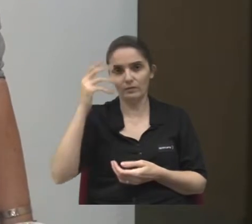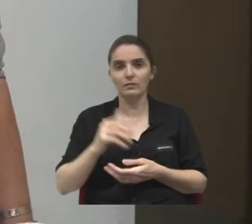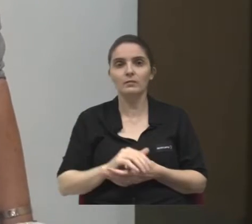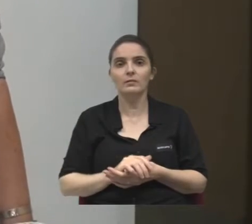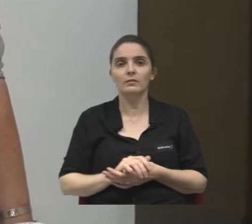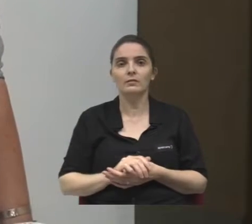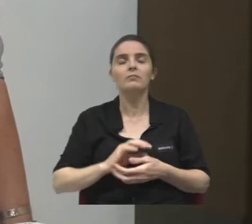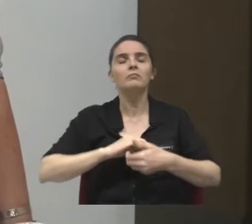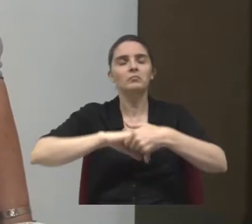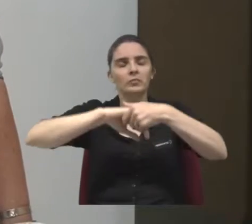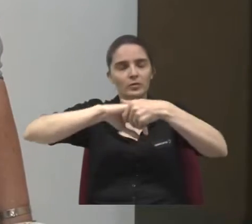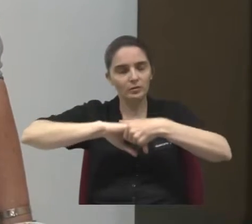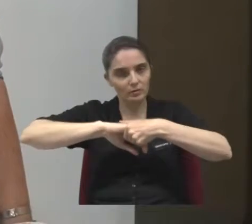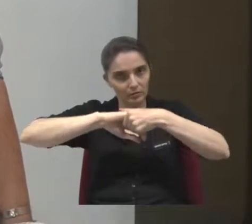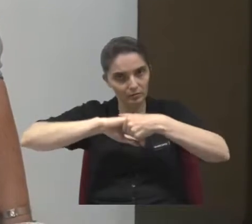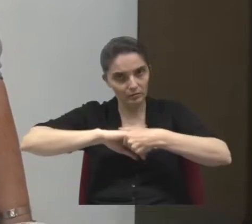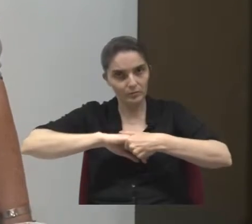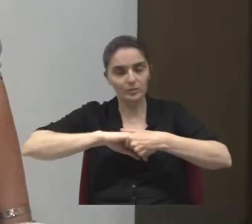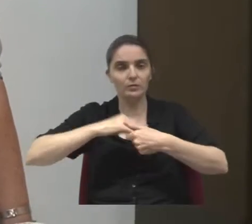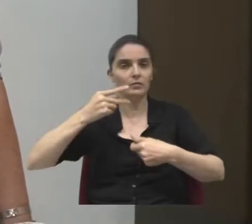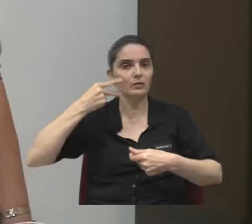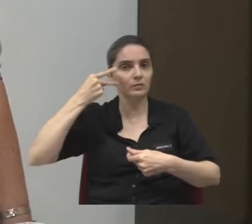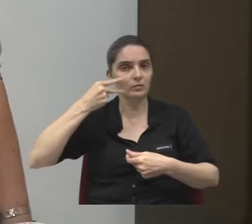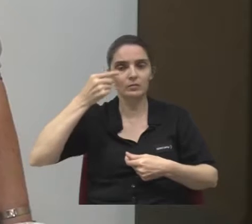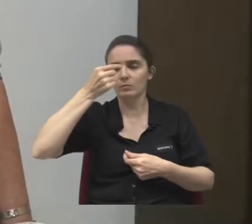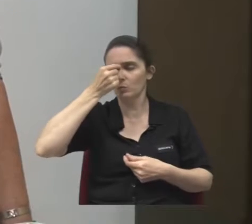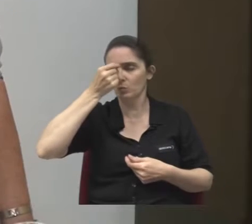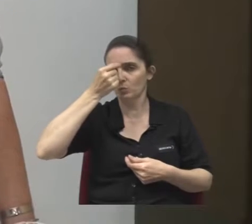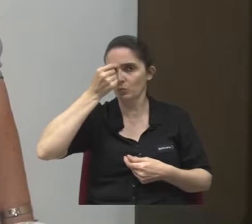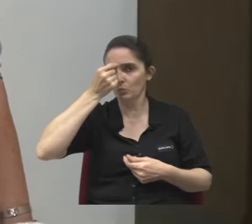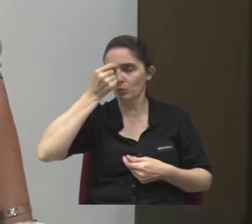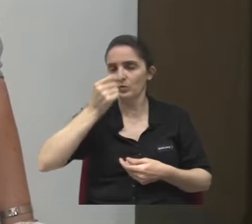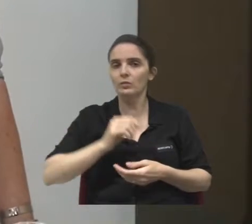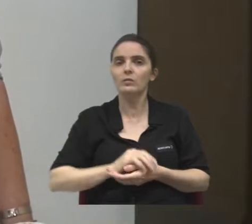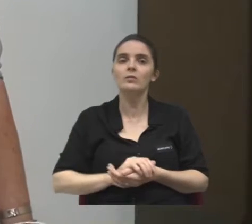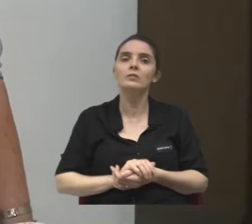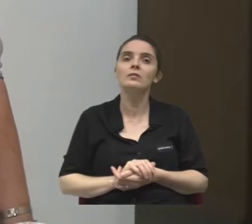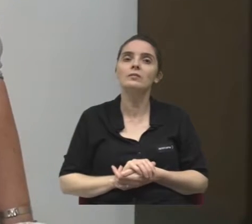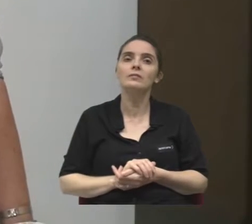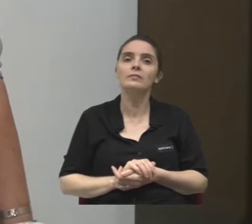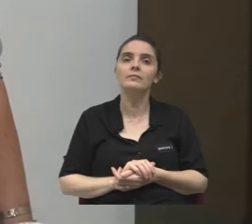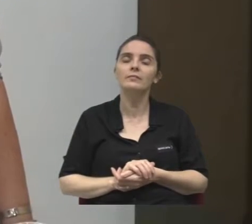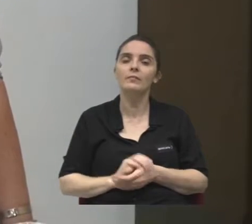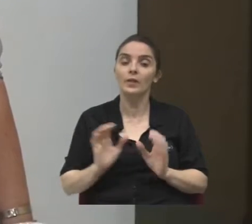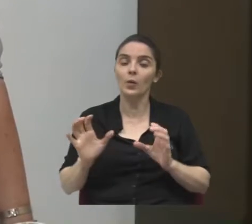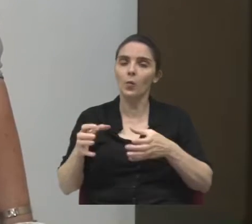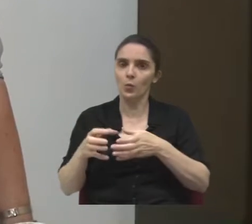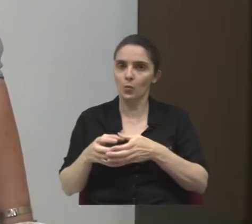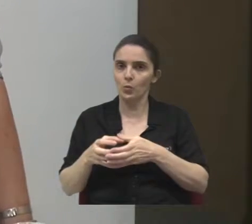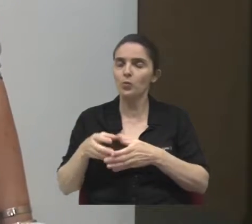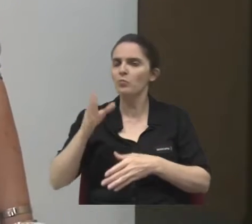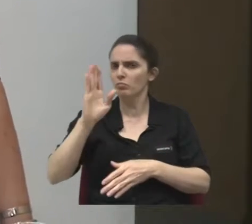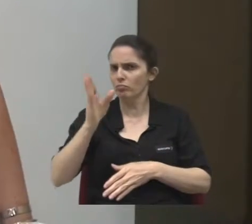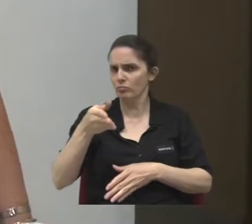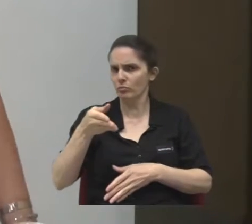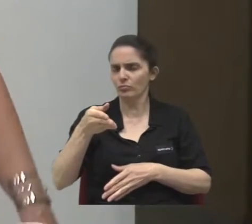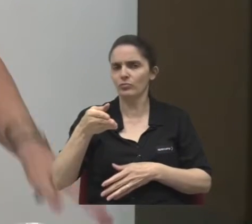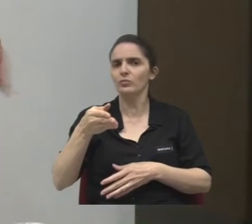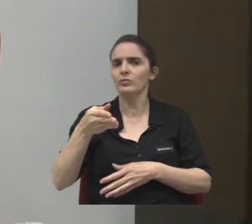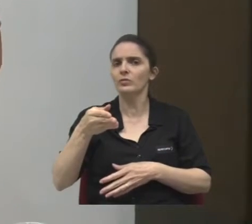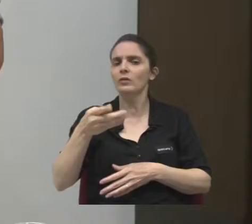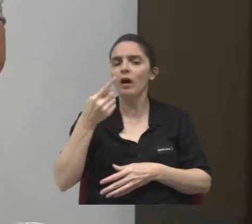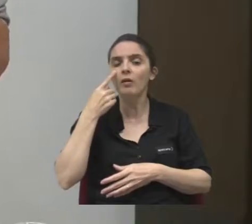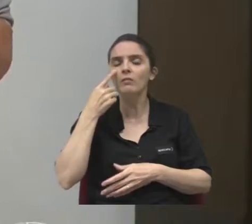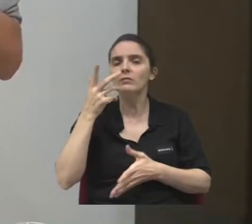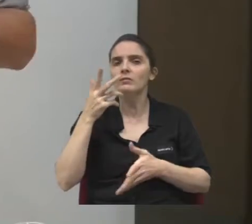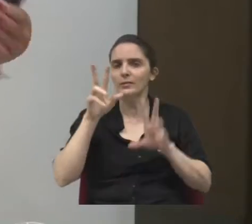o vereador Jorge de Freitas e estaremos, com certeza, a comissão já está também em cima desse assunto. Muito obrigada,